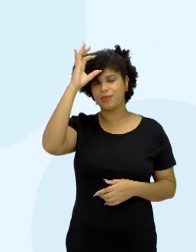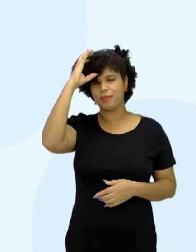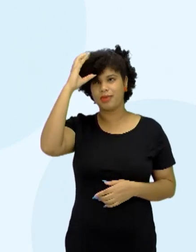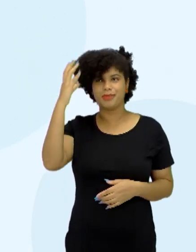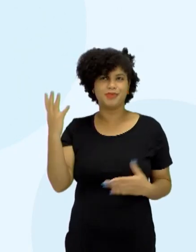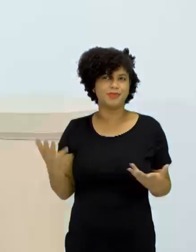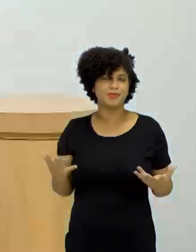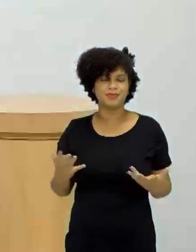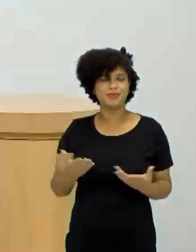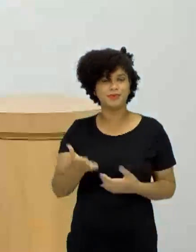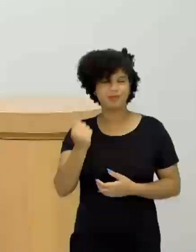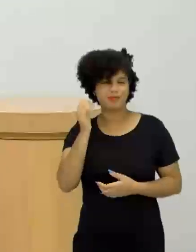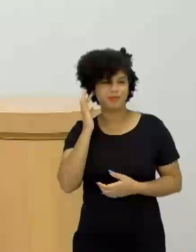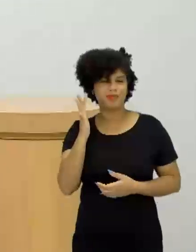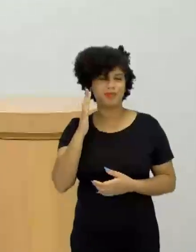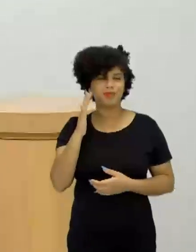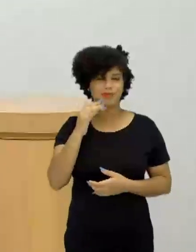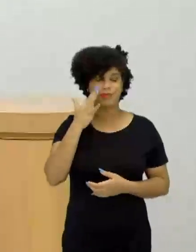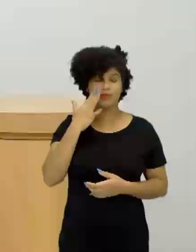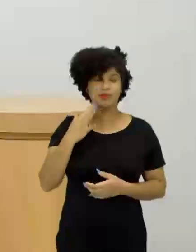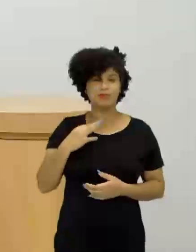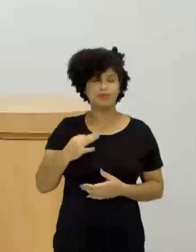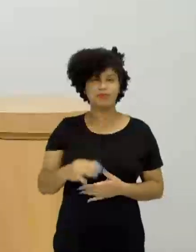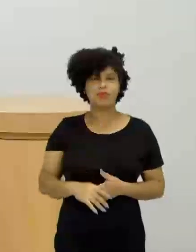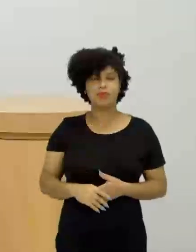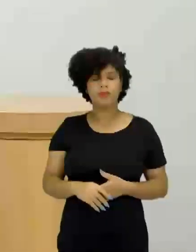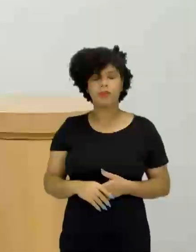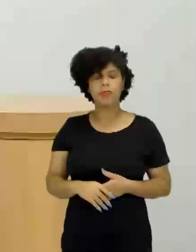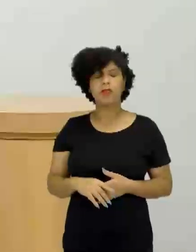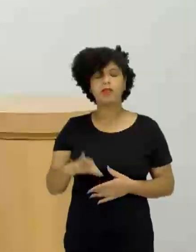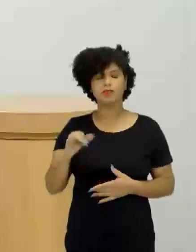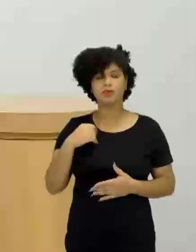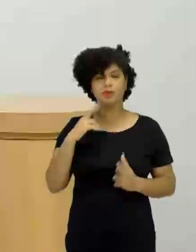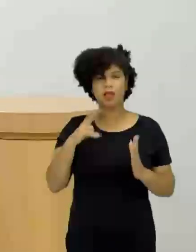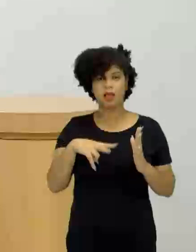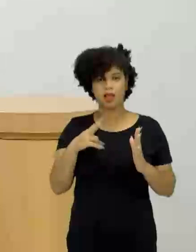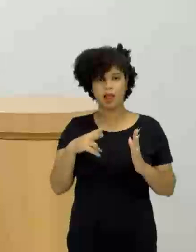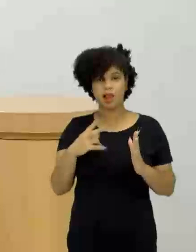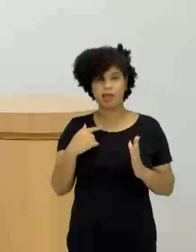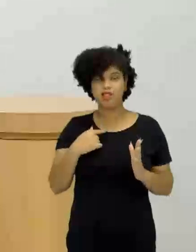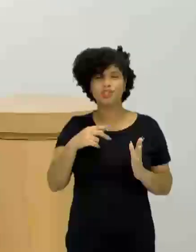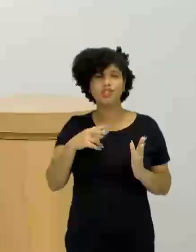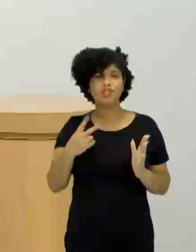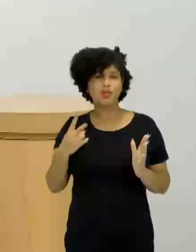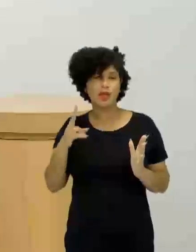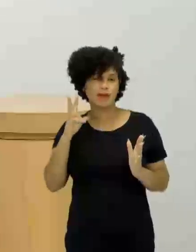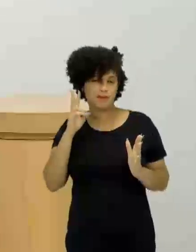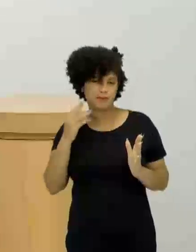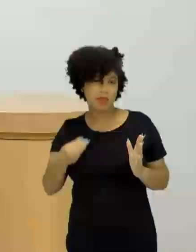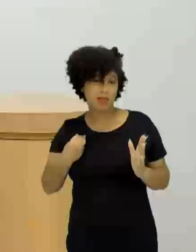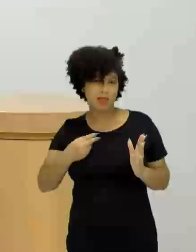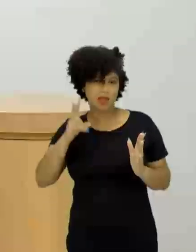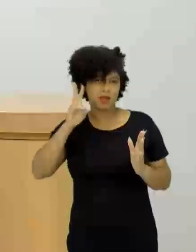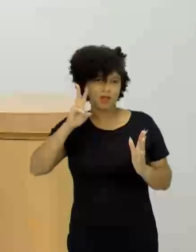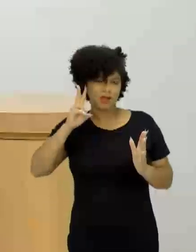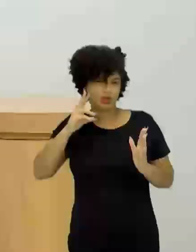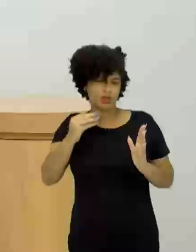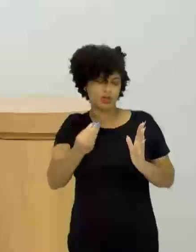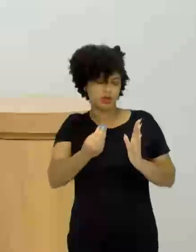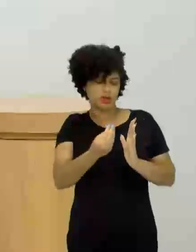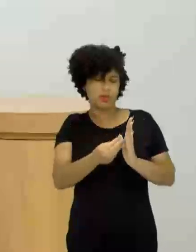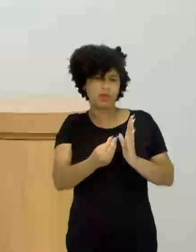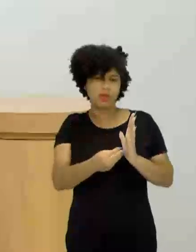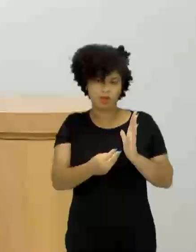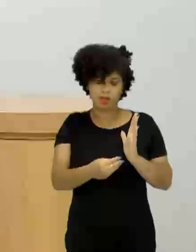isso? Fecha aqui em mim na 1. Quando a gente lê as biografias, tanto do Dom Pedro I e principalmente do Dom Pedro II,